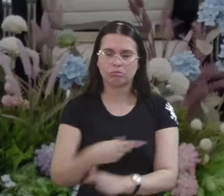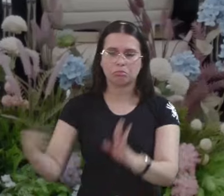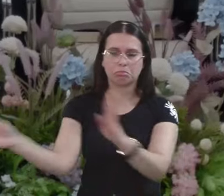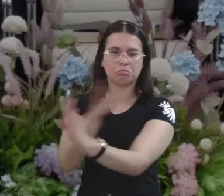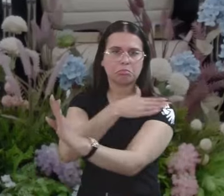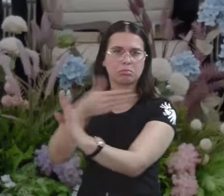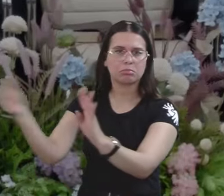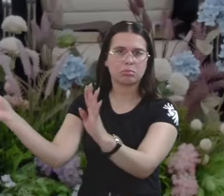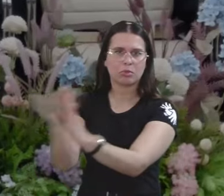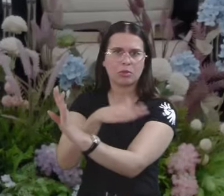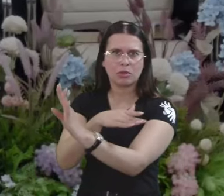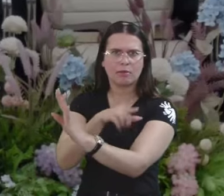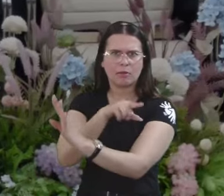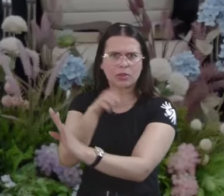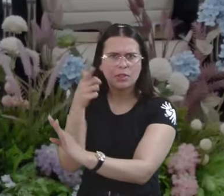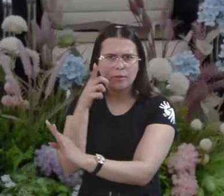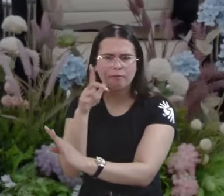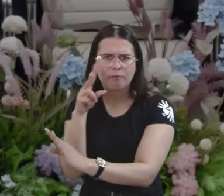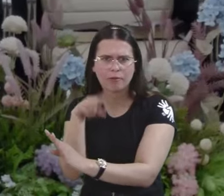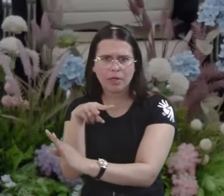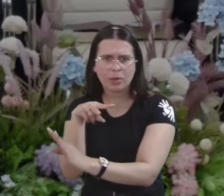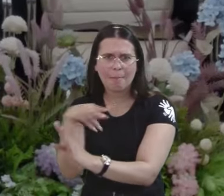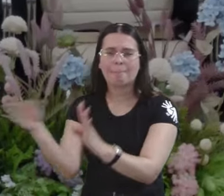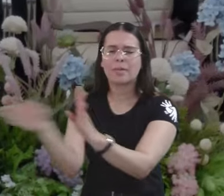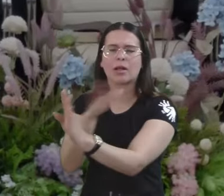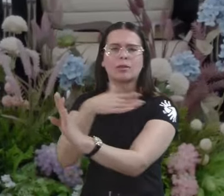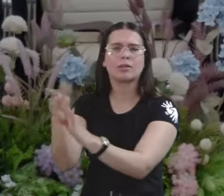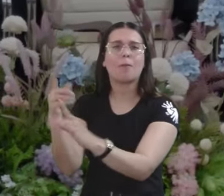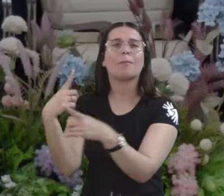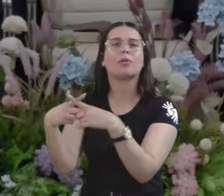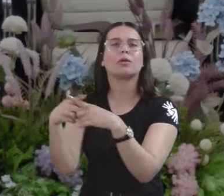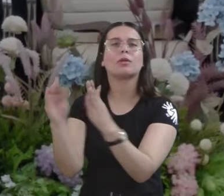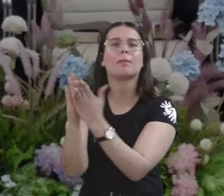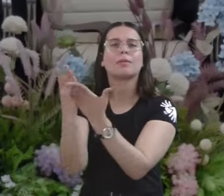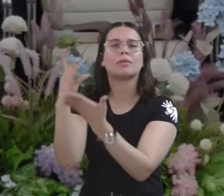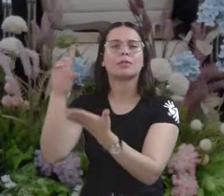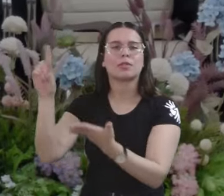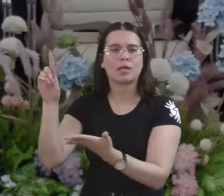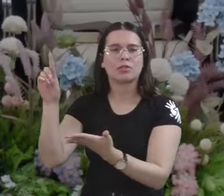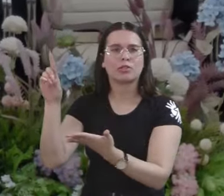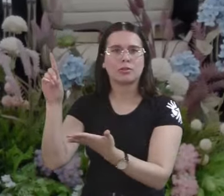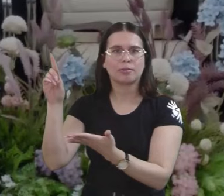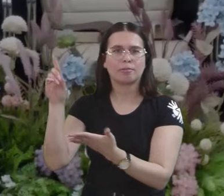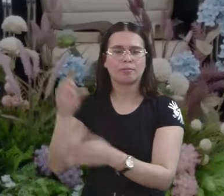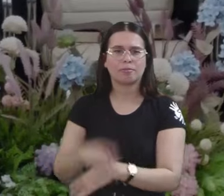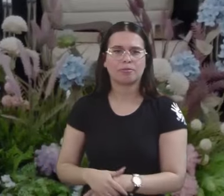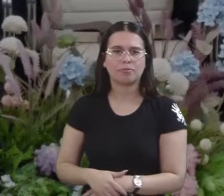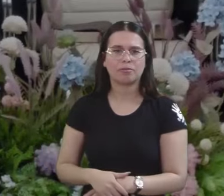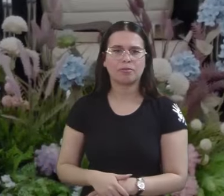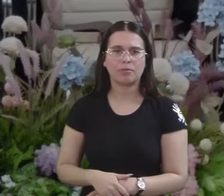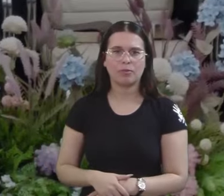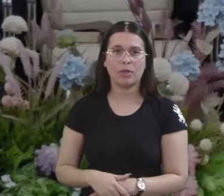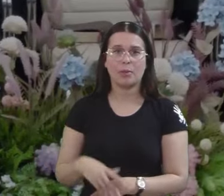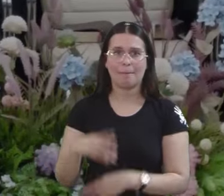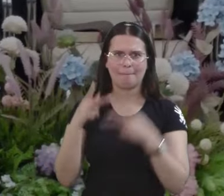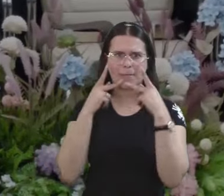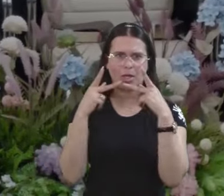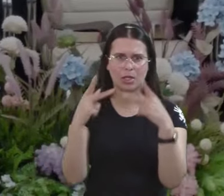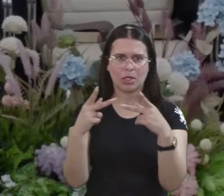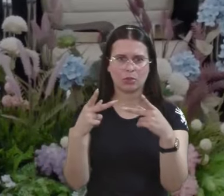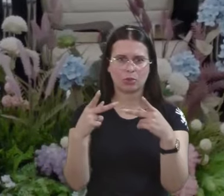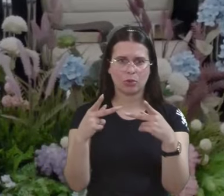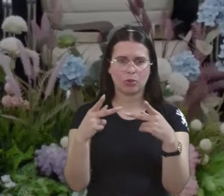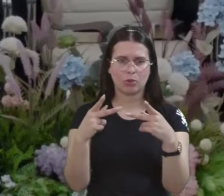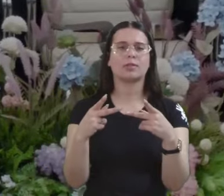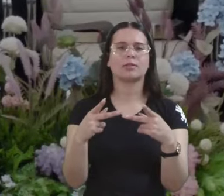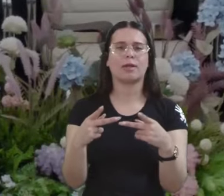não? Bateram por causa da mensagem. A autoridade pastoral do pregador está na mão